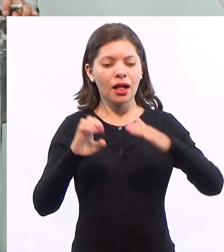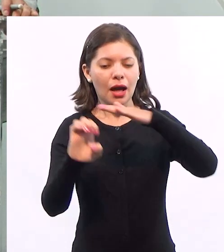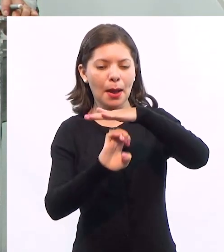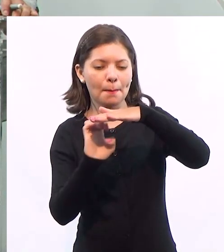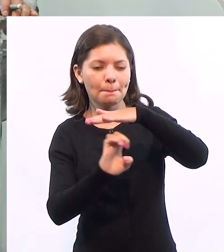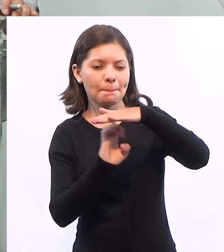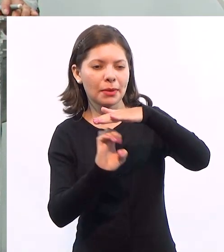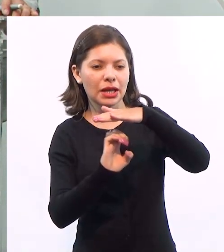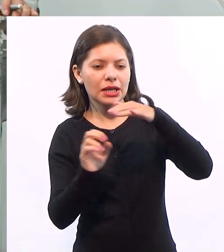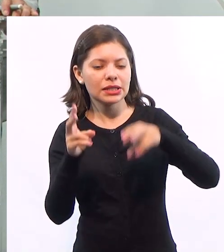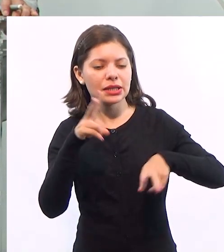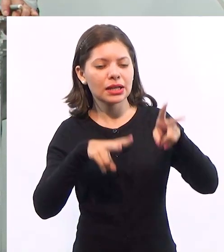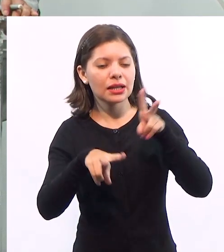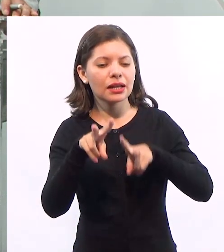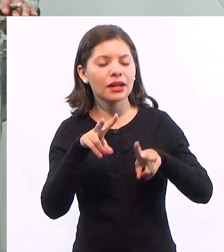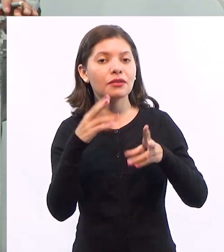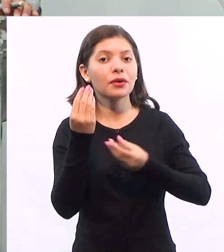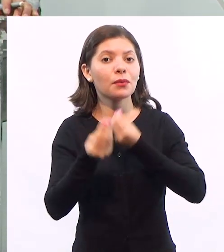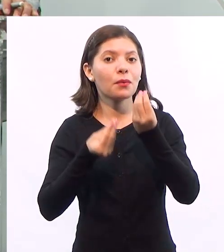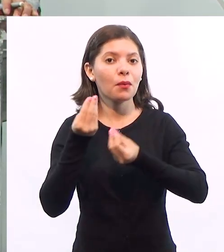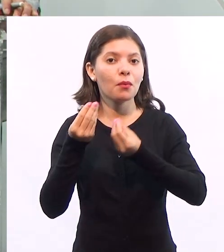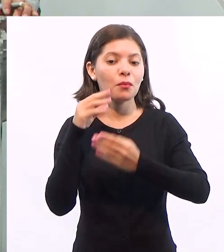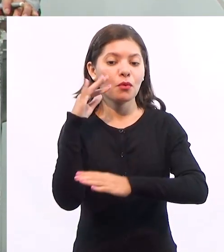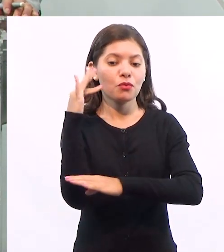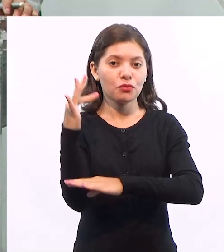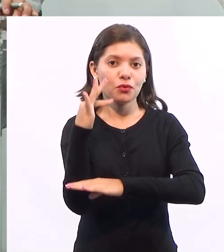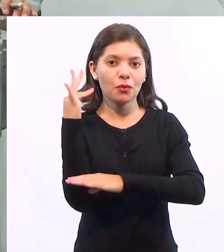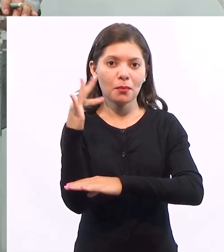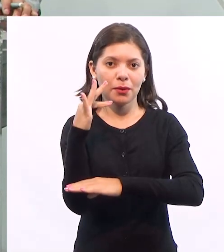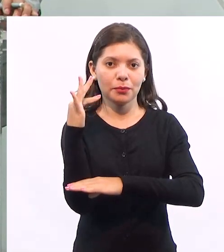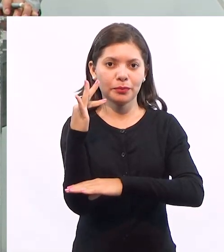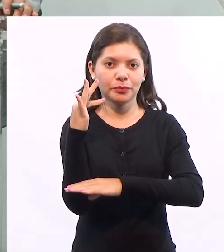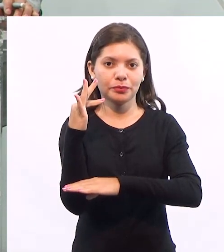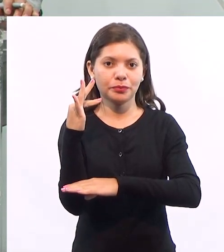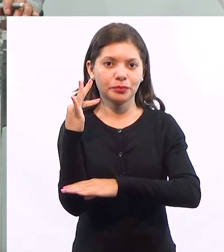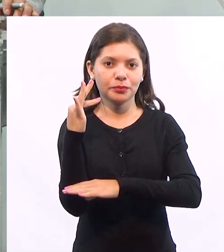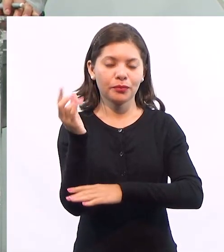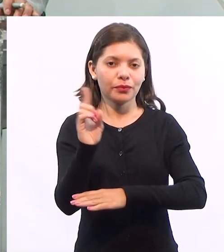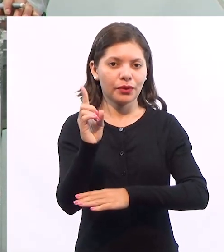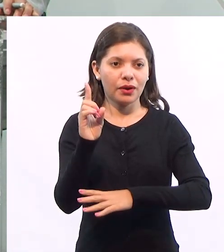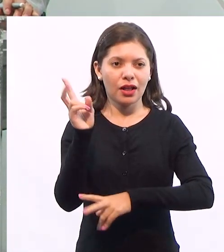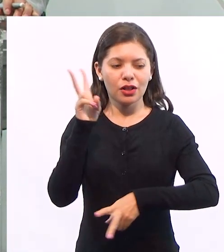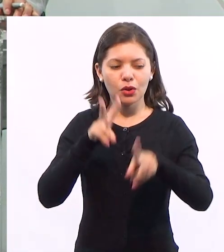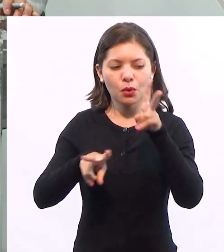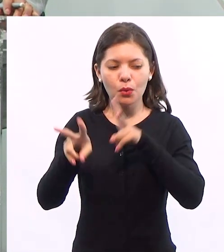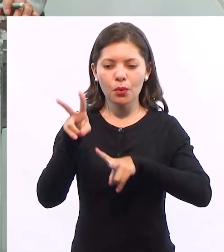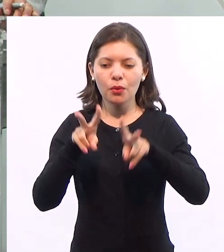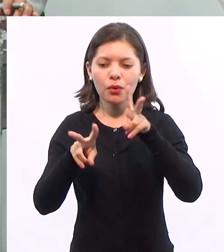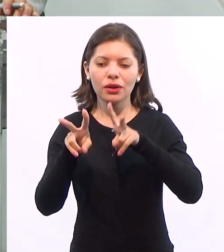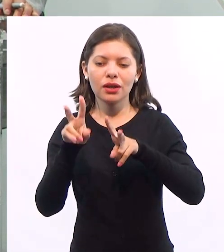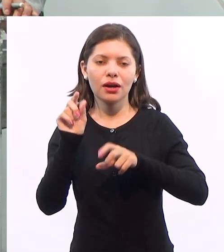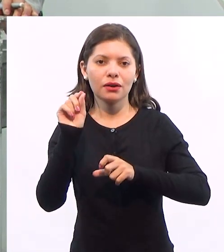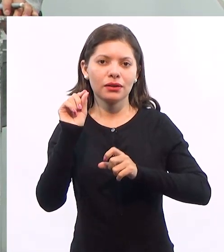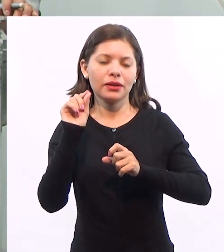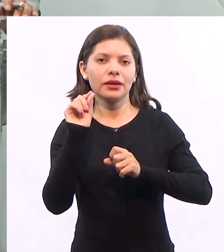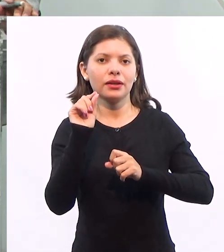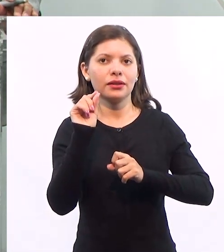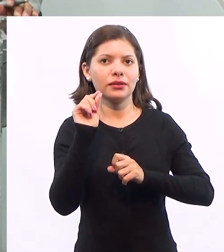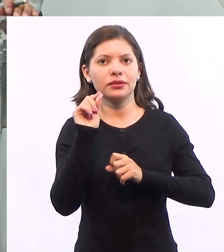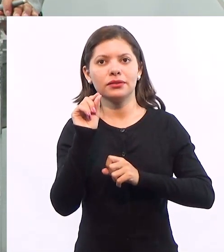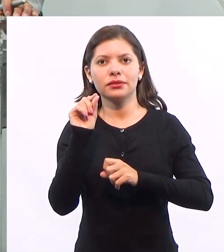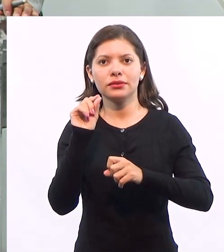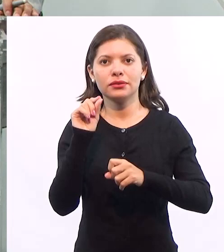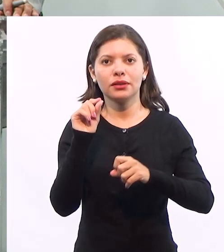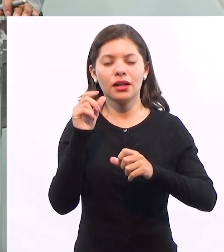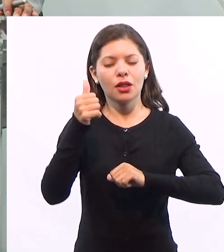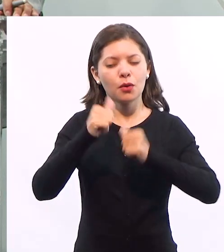formal. E uma vez que ela trabalha essa parte formal, ela não olha ali, ó, a escola das relações